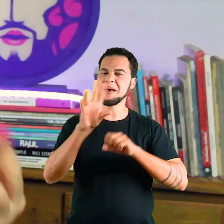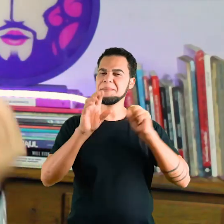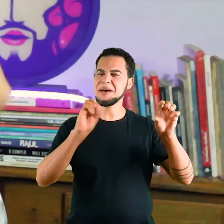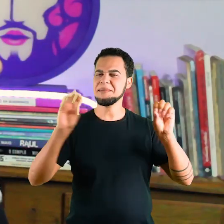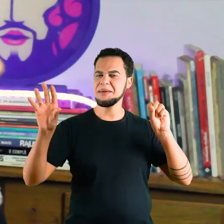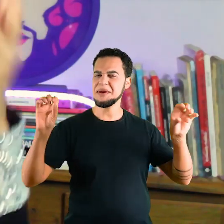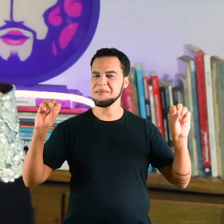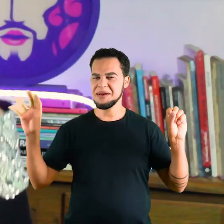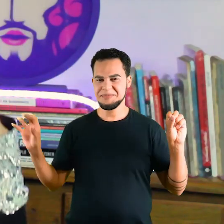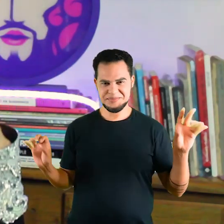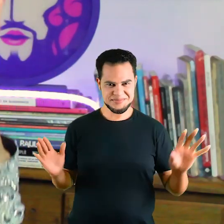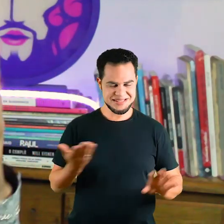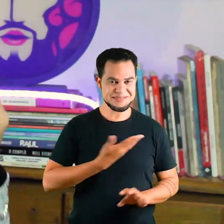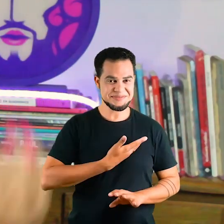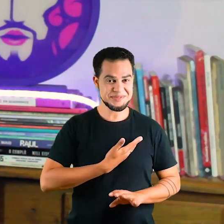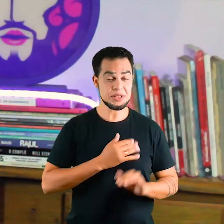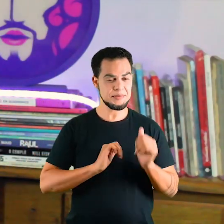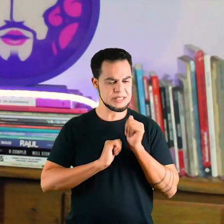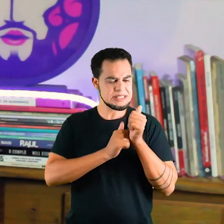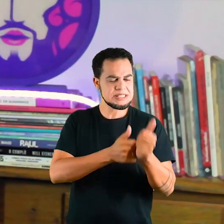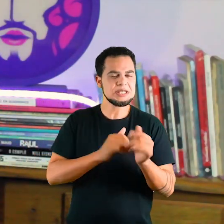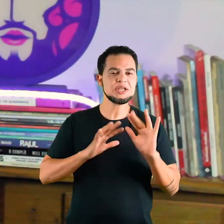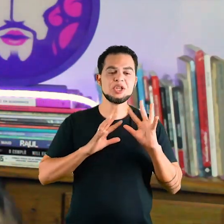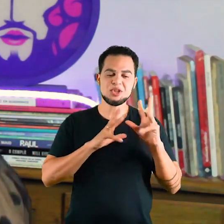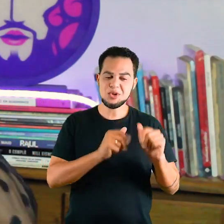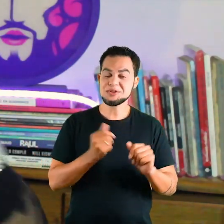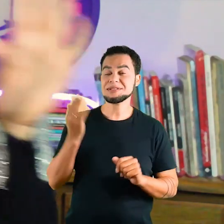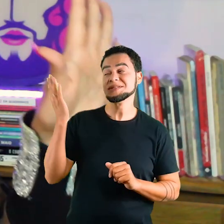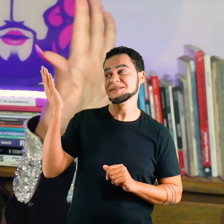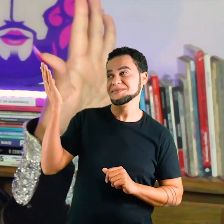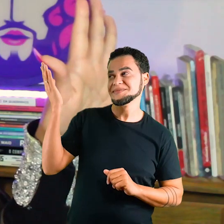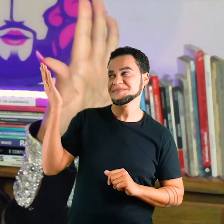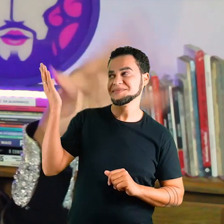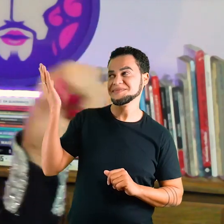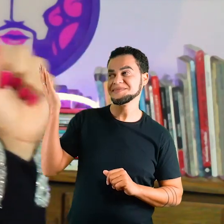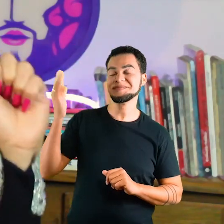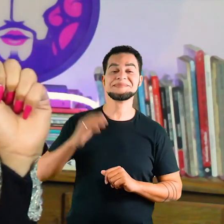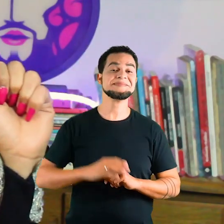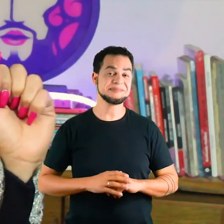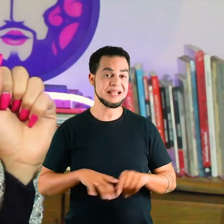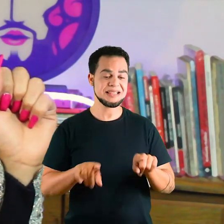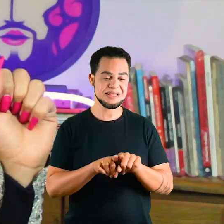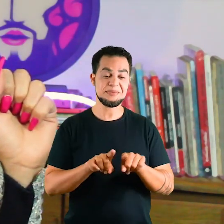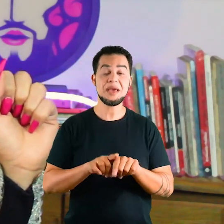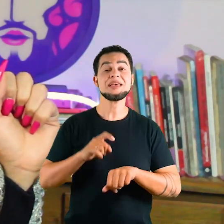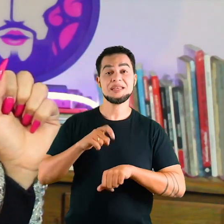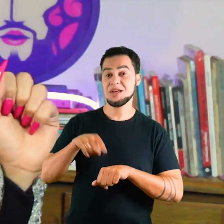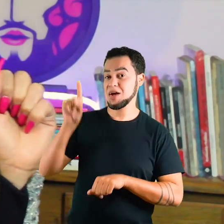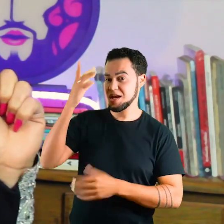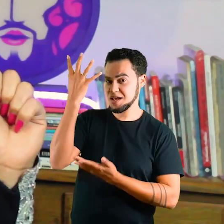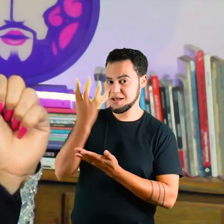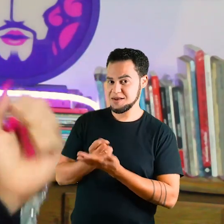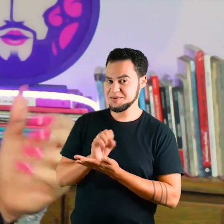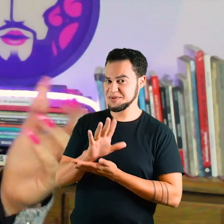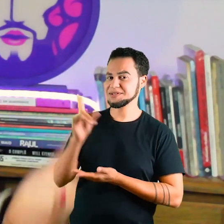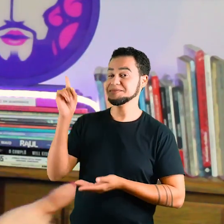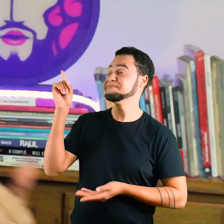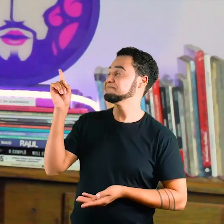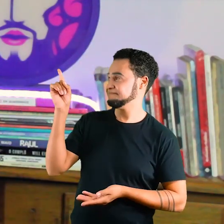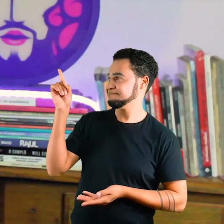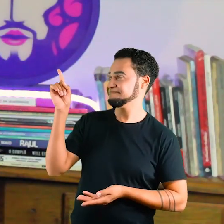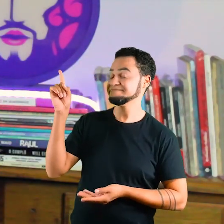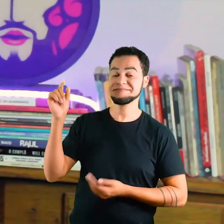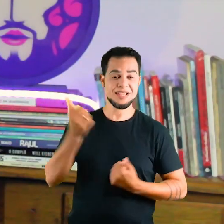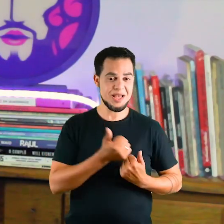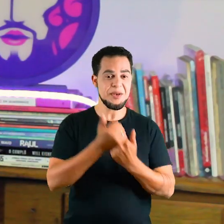com seus e suas camaradas, me sigam em todas as redes, que é Dimitra Vucana. Ouça nosso podcast chamado Hora Queer e apoie